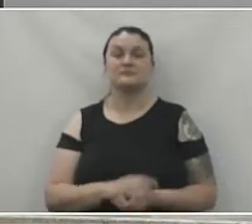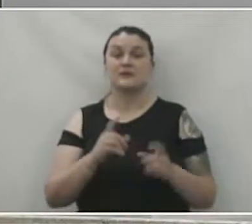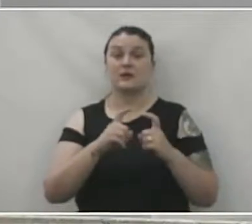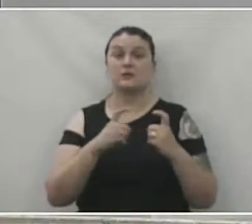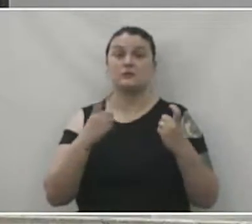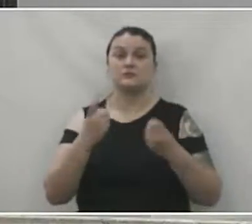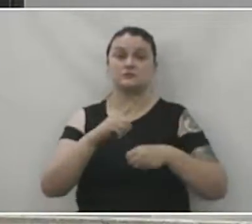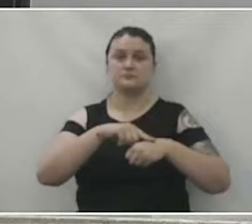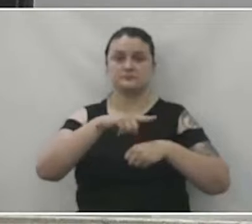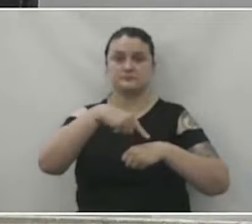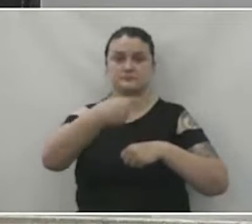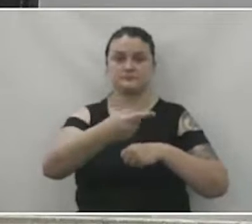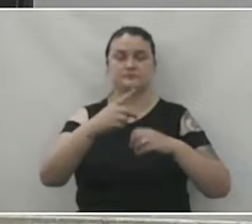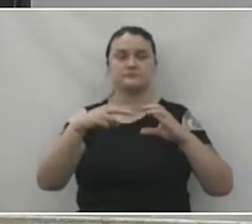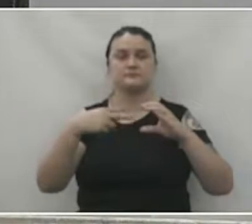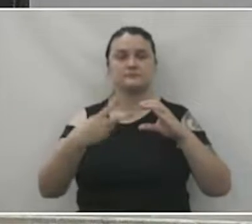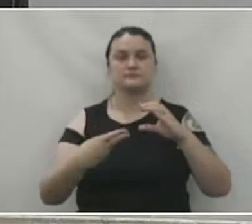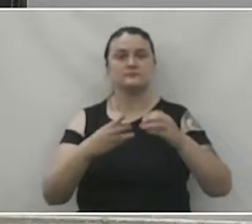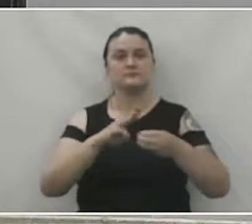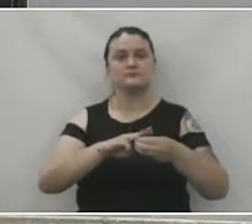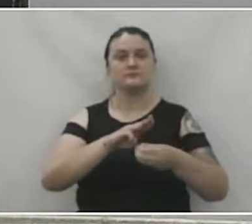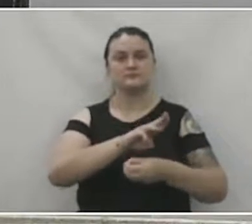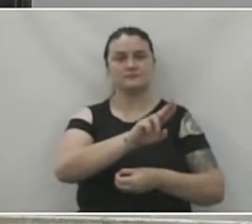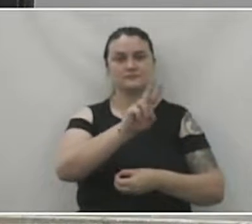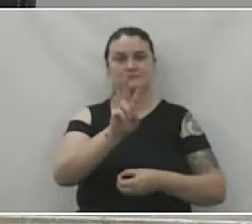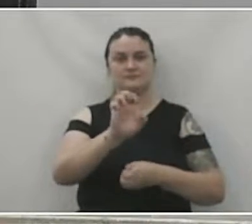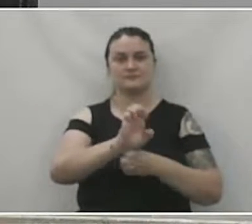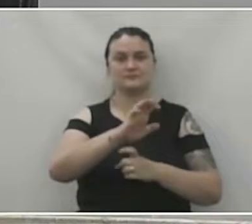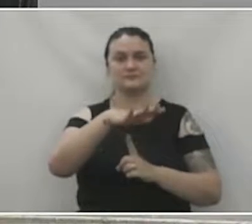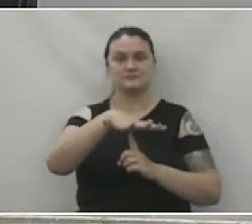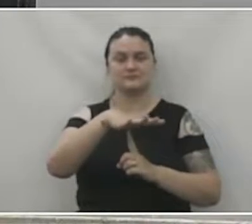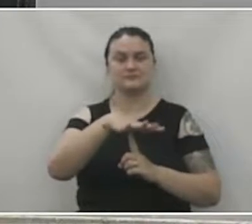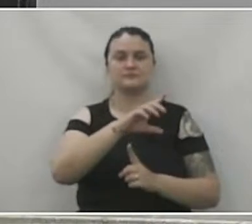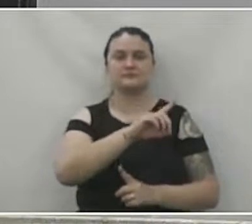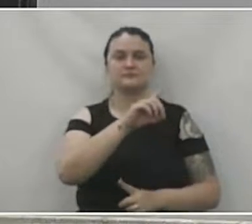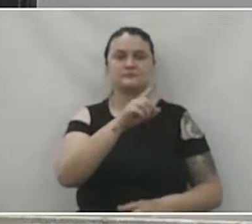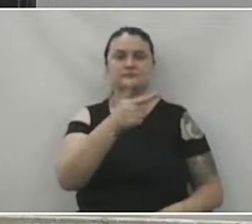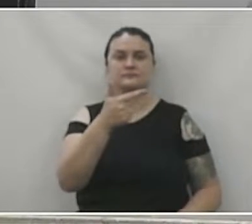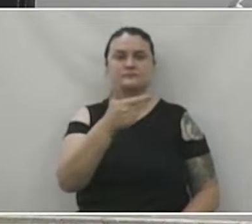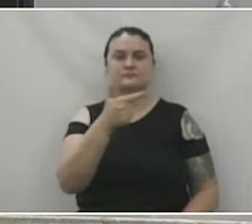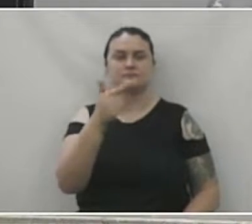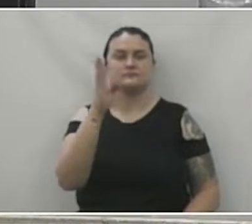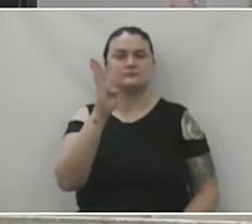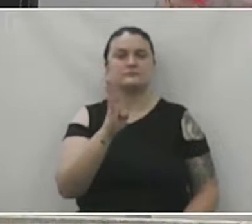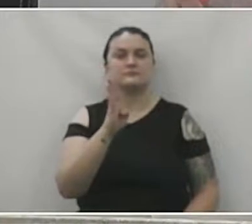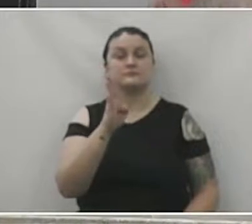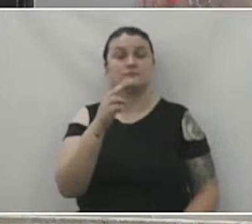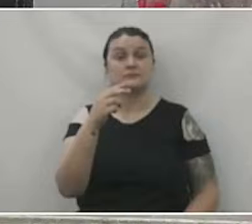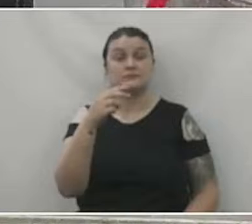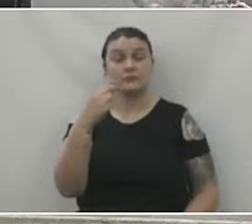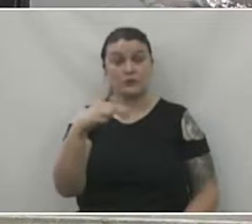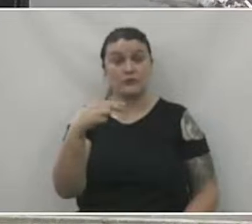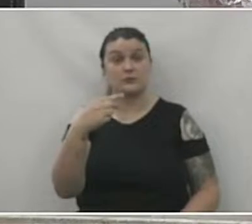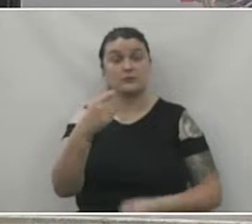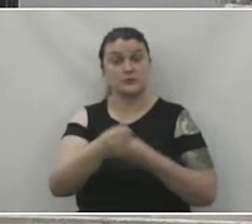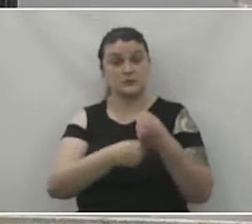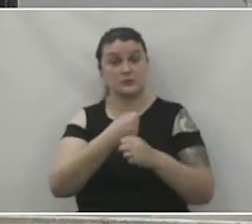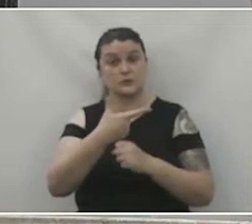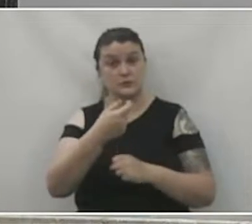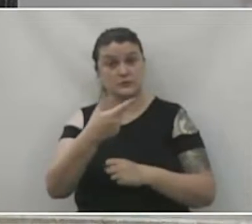Reunião extraordinária da Câmara Municipal de União da Vitória, Estado do Paraná, dia 22 de novembro de 2021.